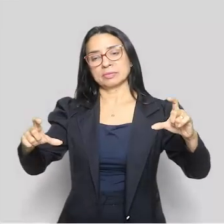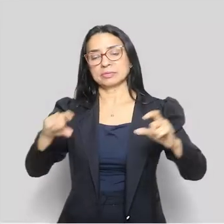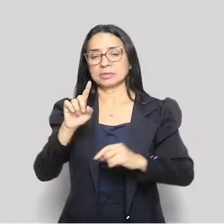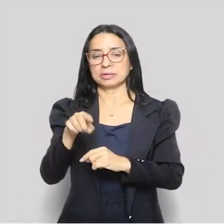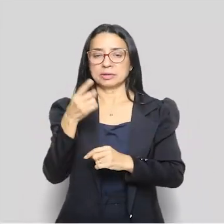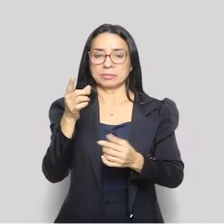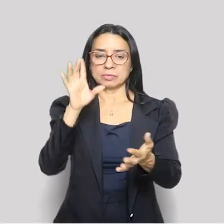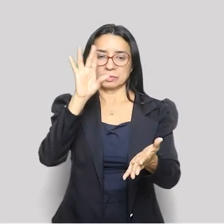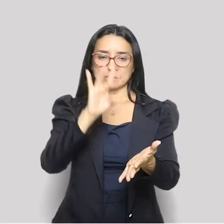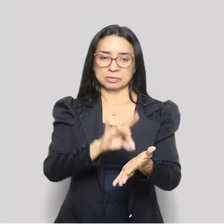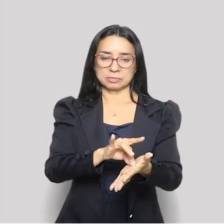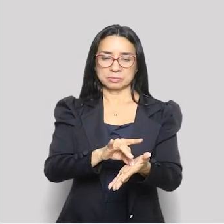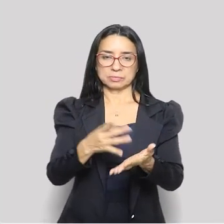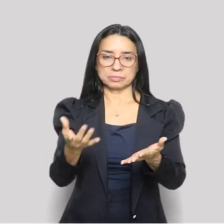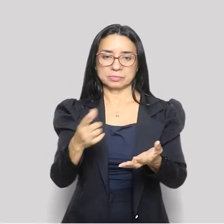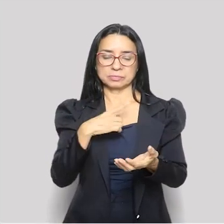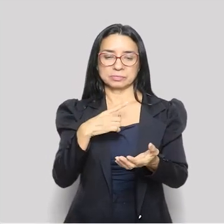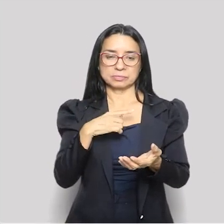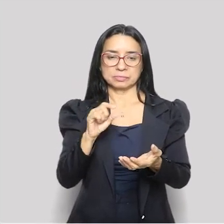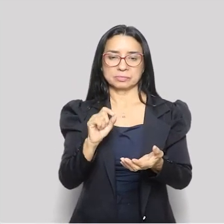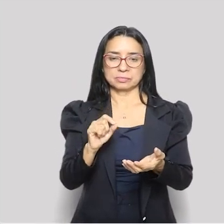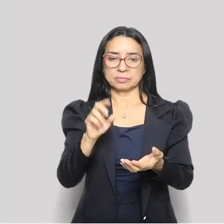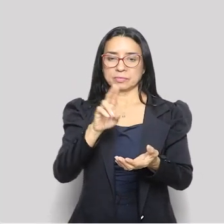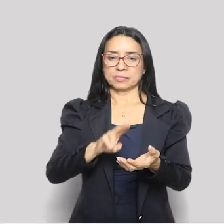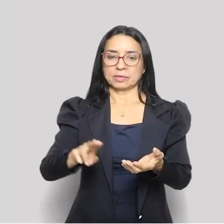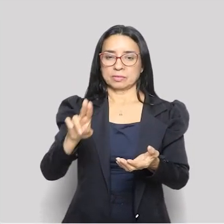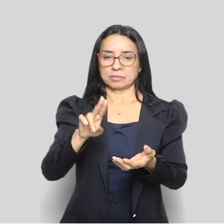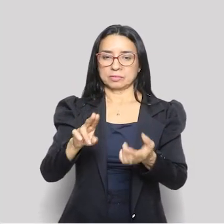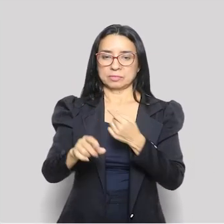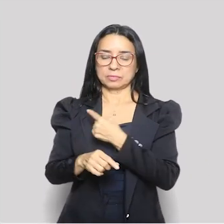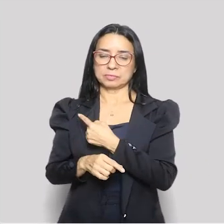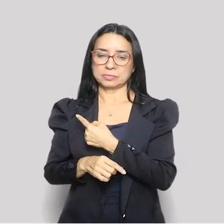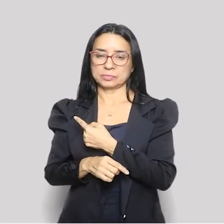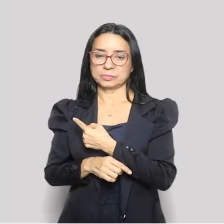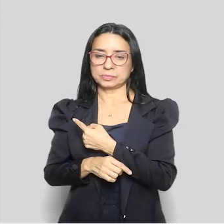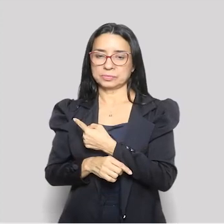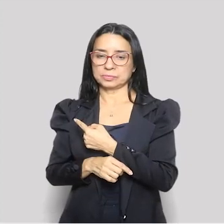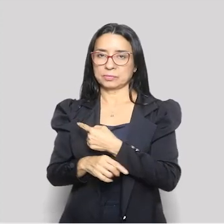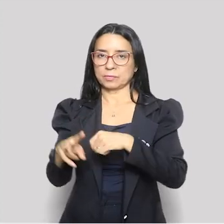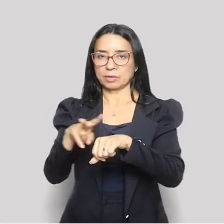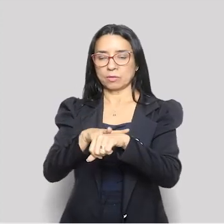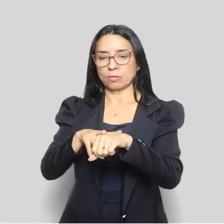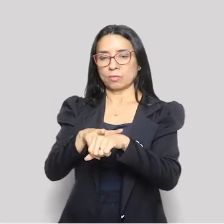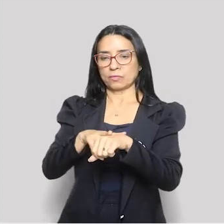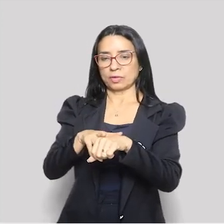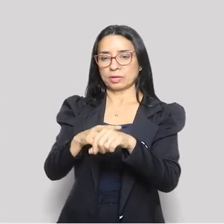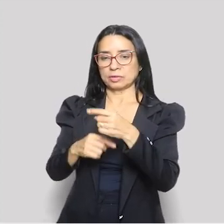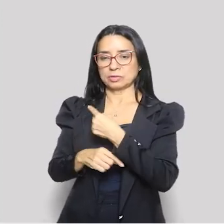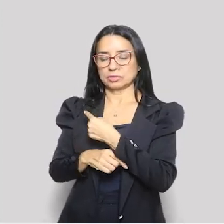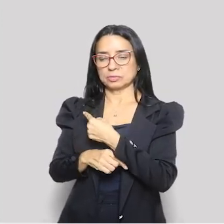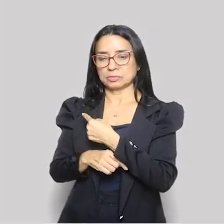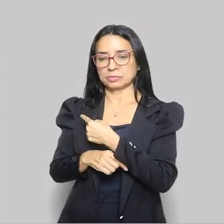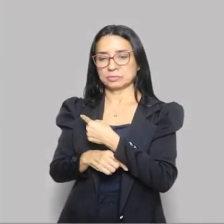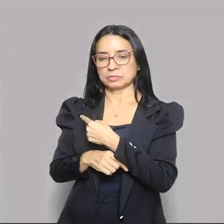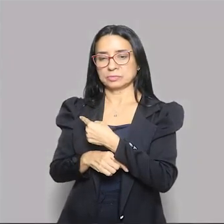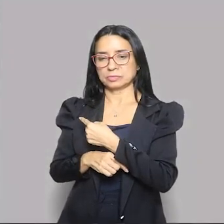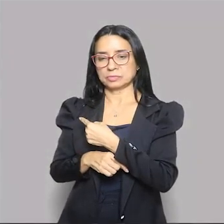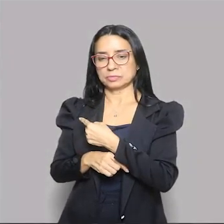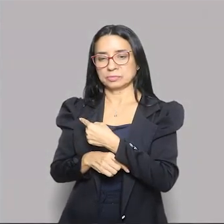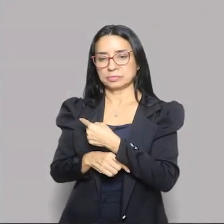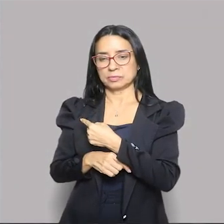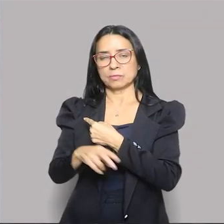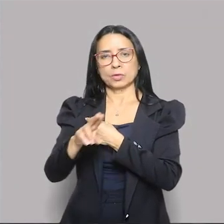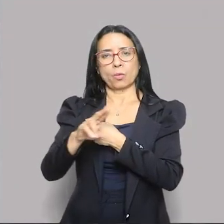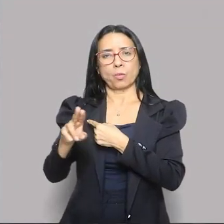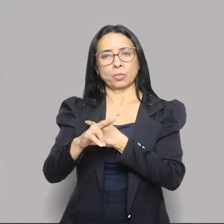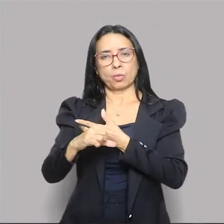legitimação, que vocês já sabem como fazer, que é utilizando o epíteto, o nome, o sobrenome do autor, o nome da obra. Lízia, se eu não me lembrar do nome da